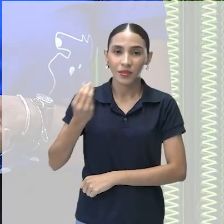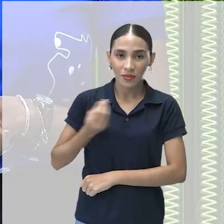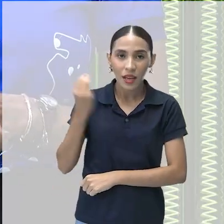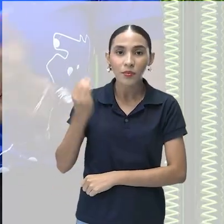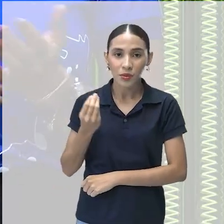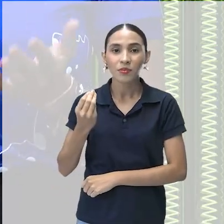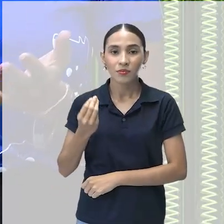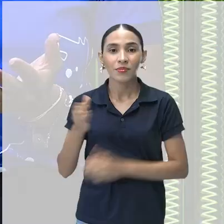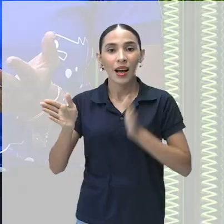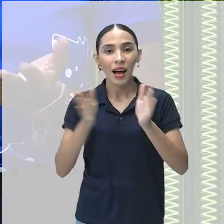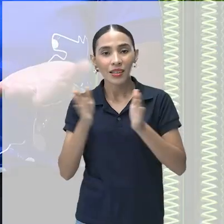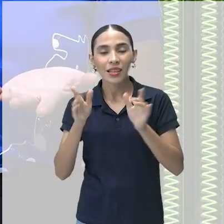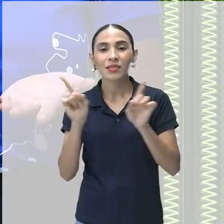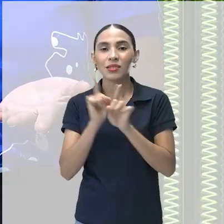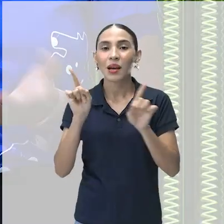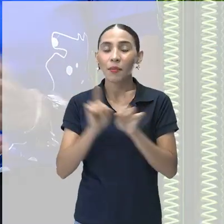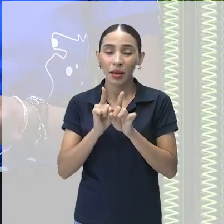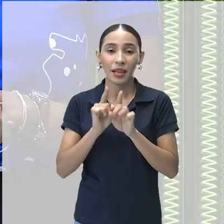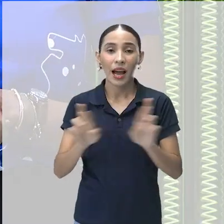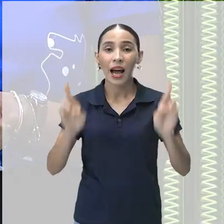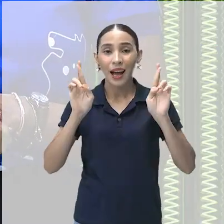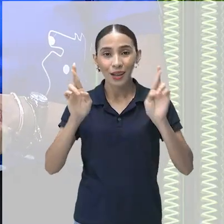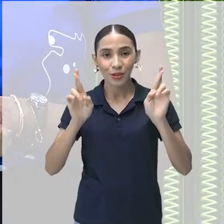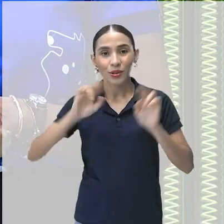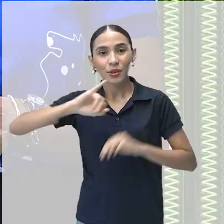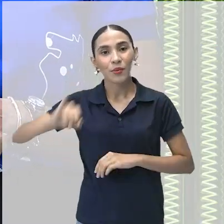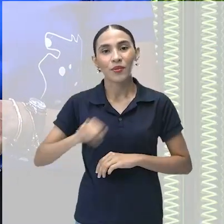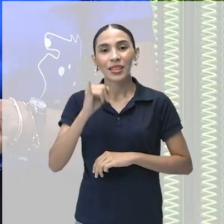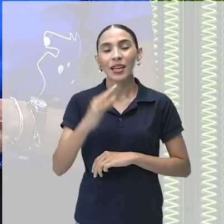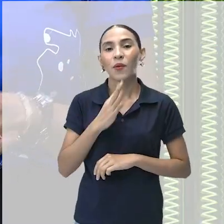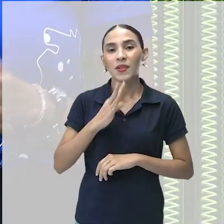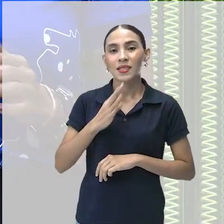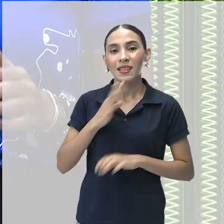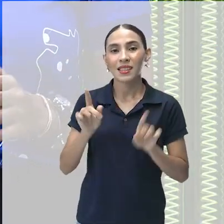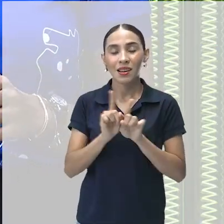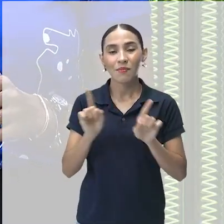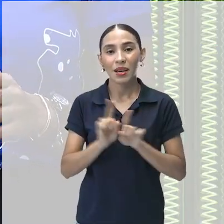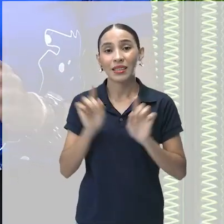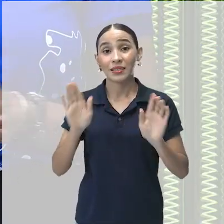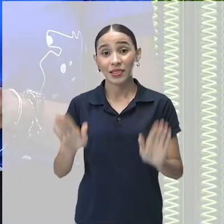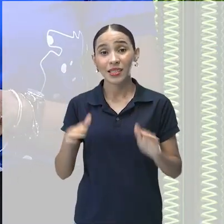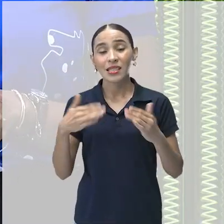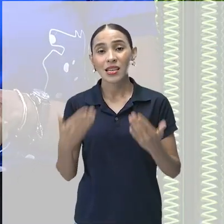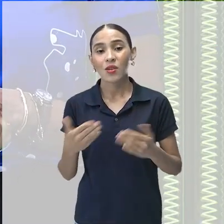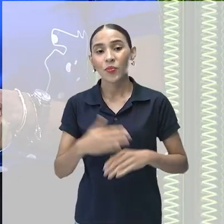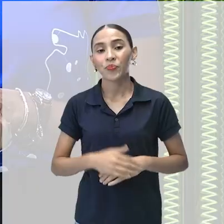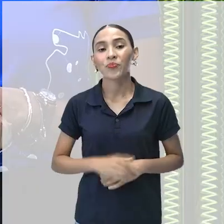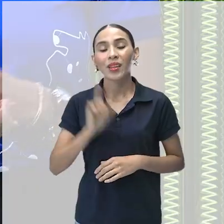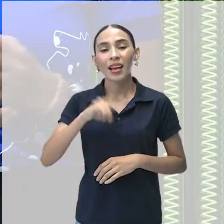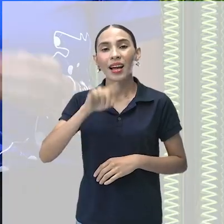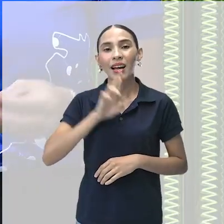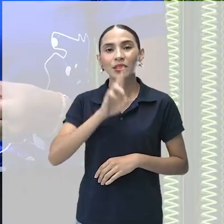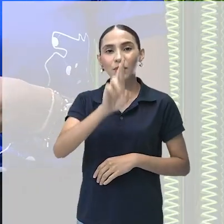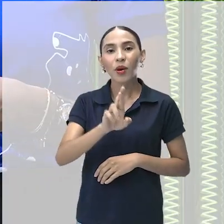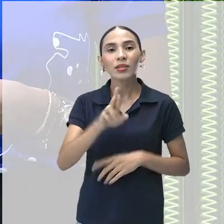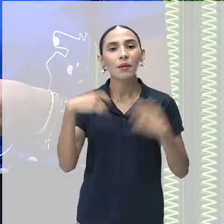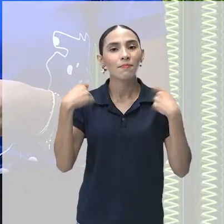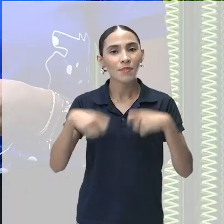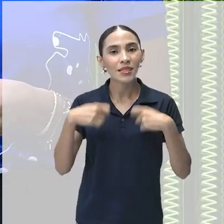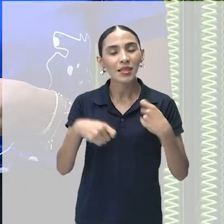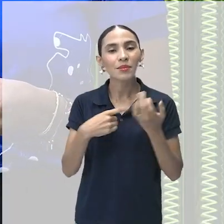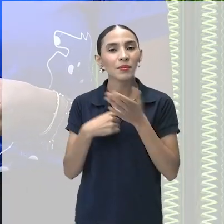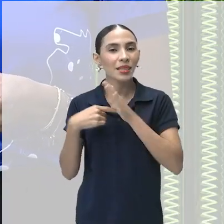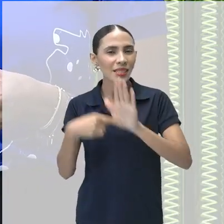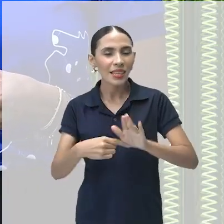tivemos acesso e a sorte de experimentar e conhecer. Então, essa é a resposta que nós devemos